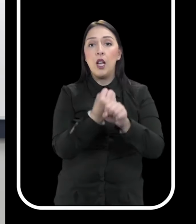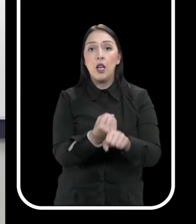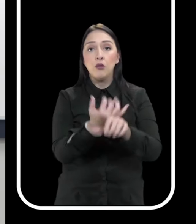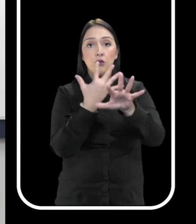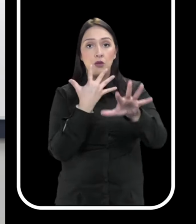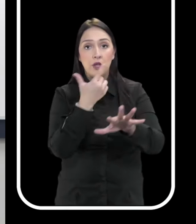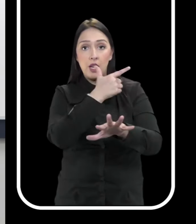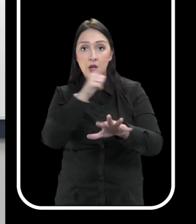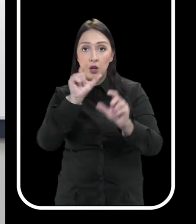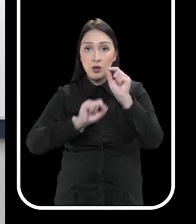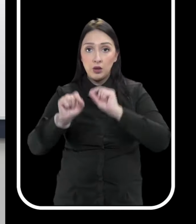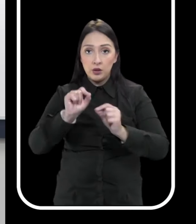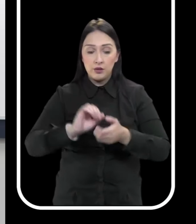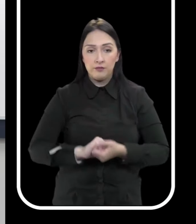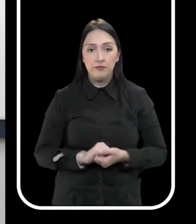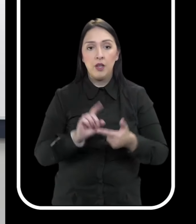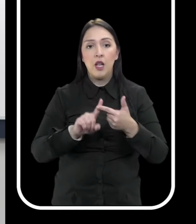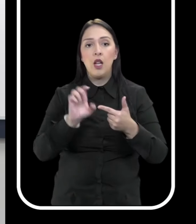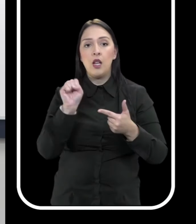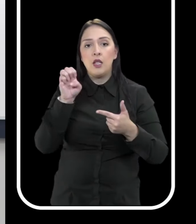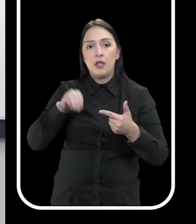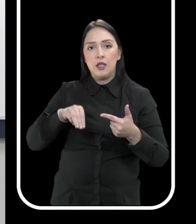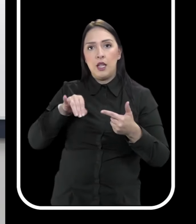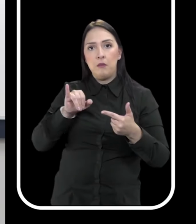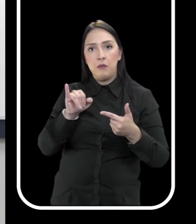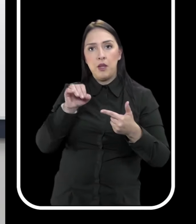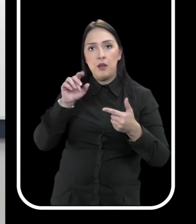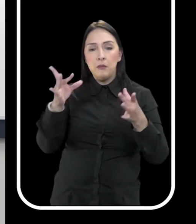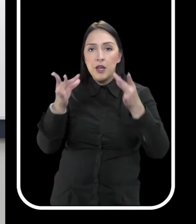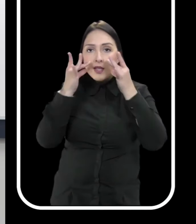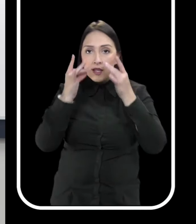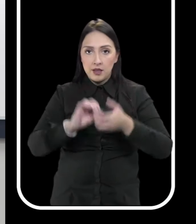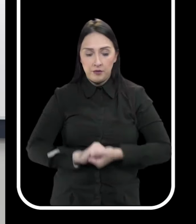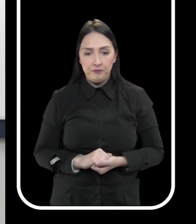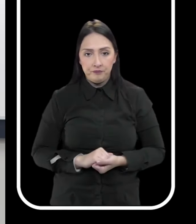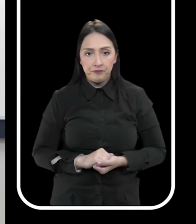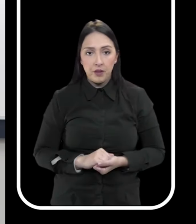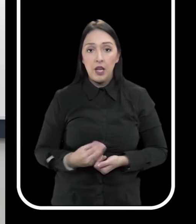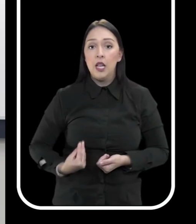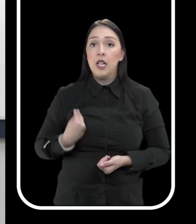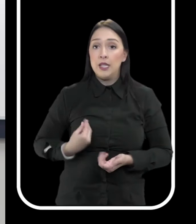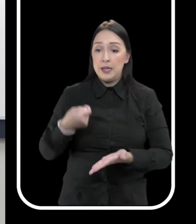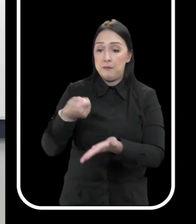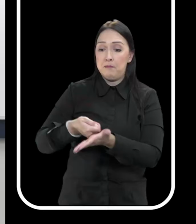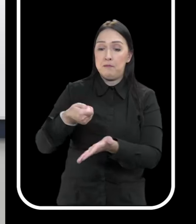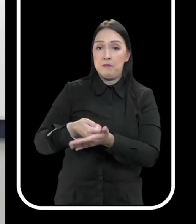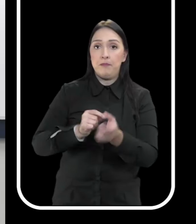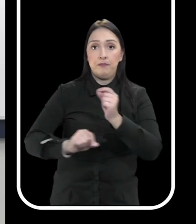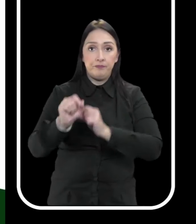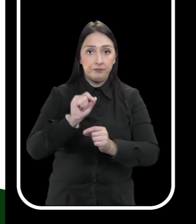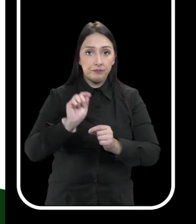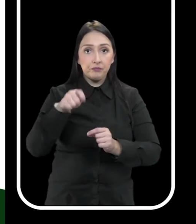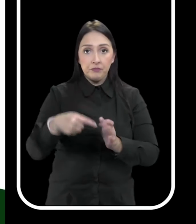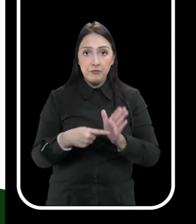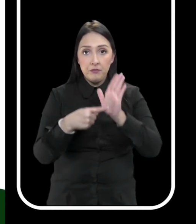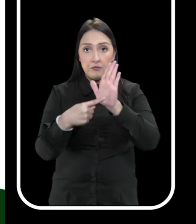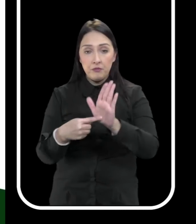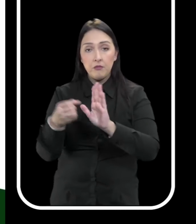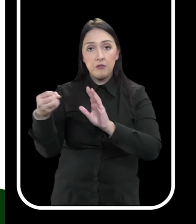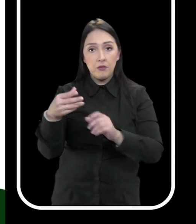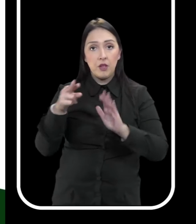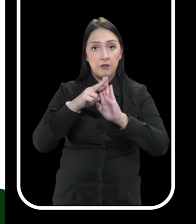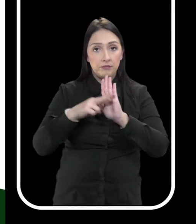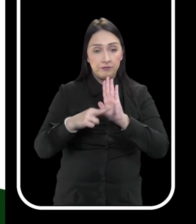à distância e a outra modalidade a semipresencial. Nesse caso, está sendo exigido, através